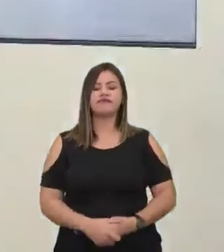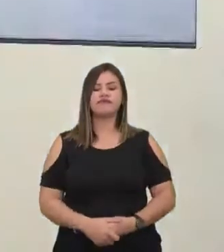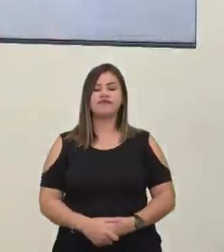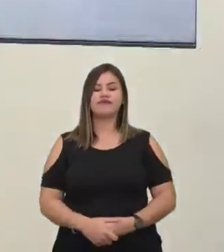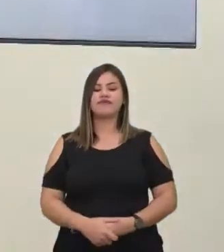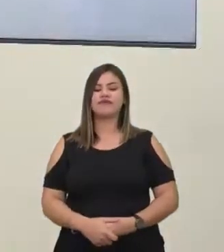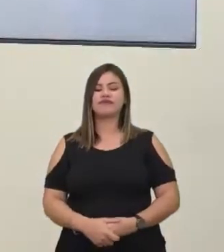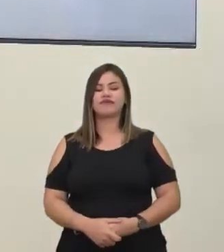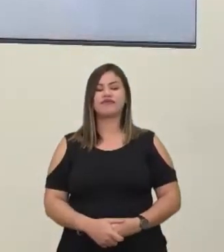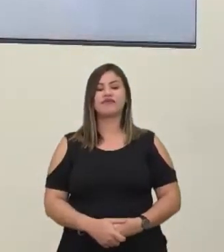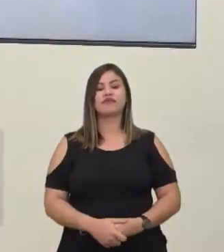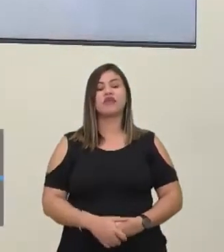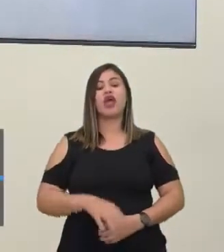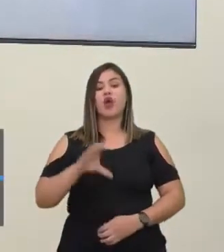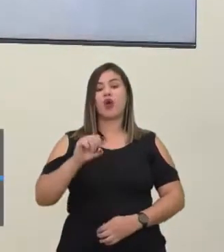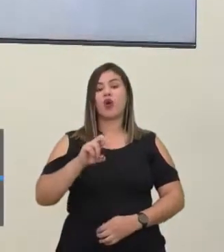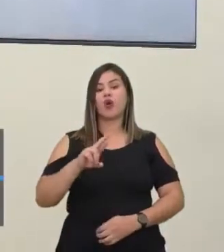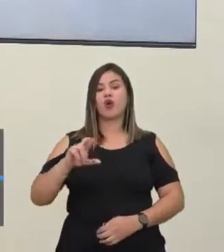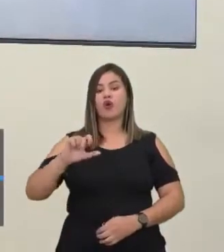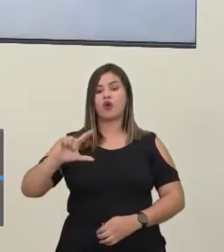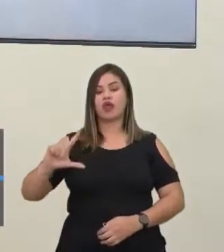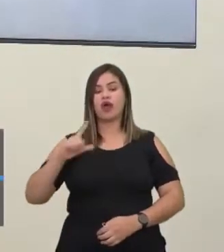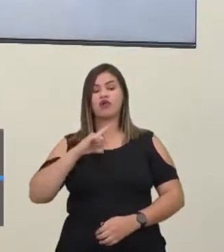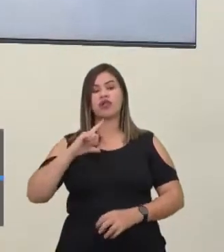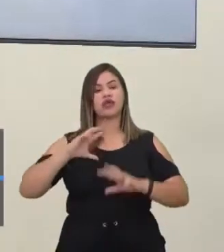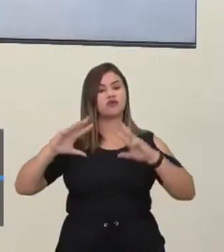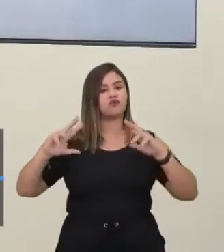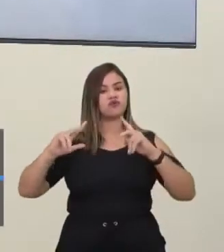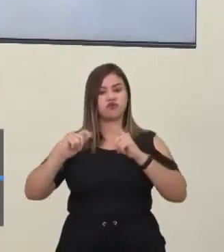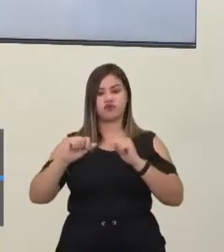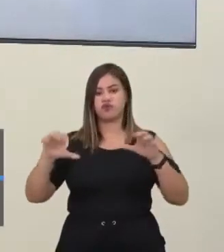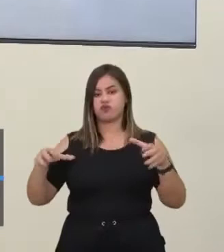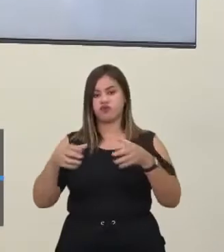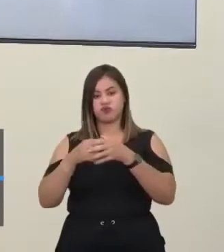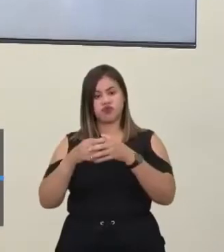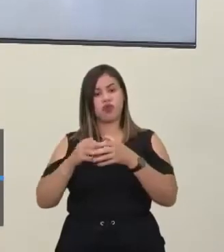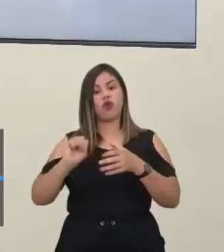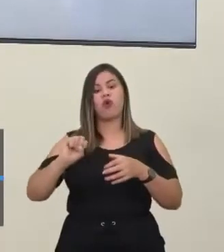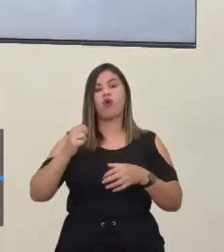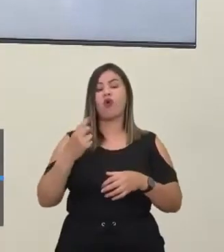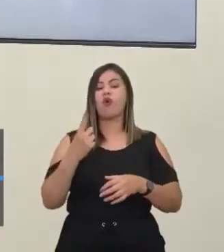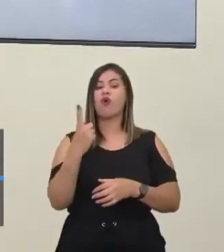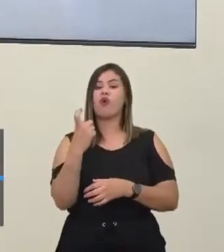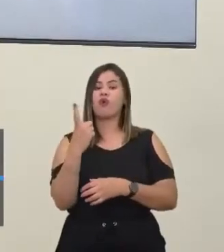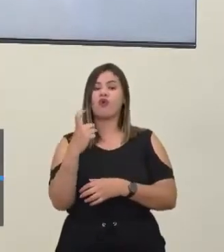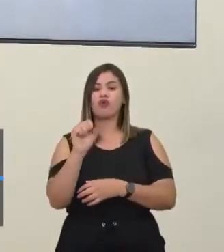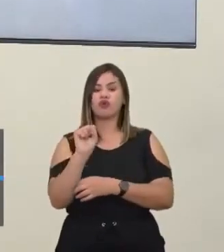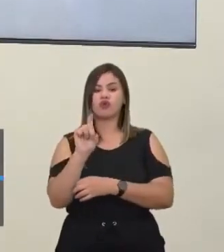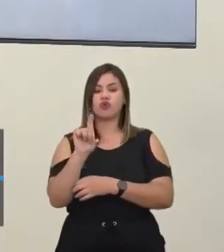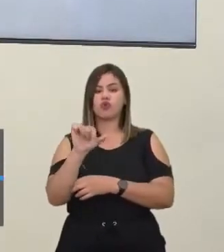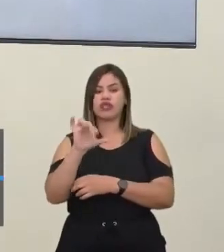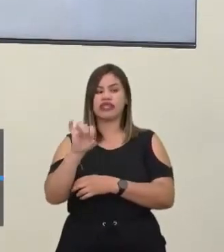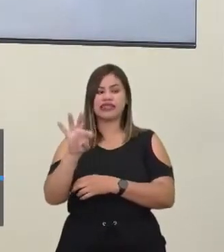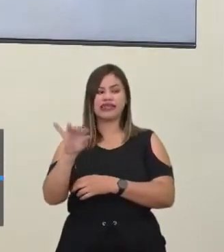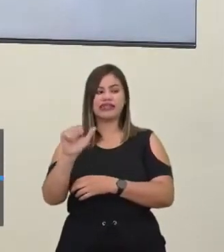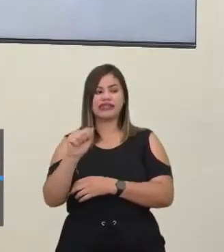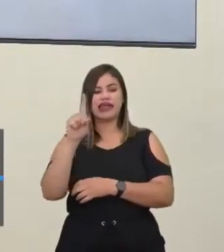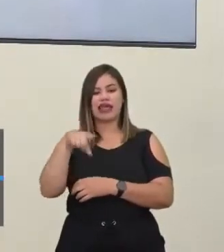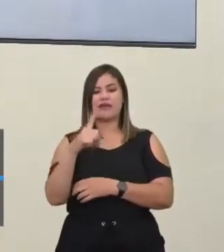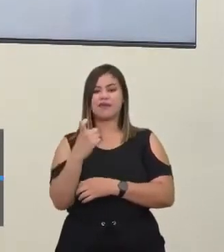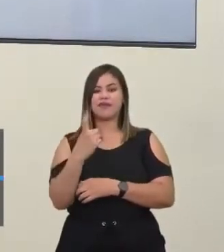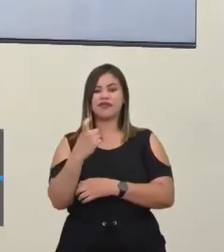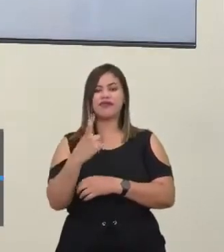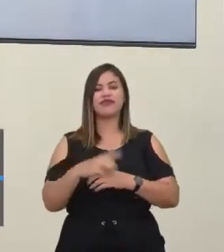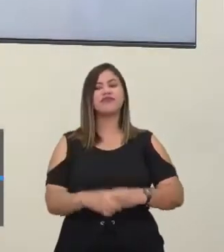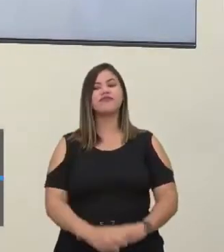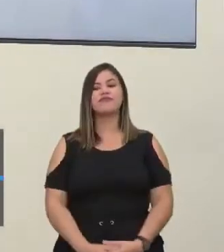Geralmente, num coral, nós temos coralistas, que é todo mundo, né, e nós temos o solista, né, que é aquele que geralmente fica na frente,